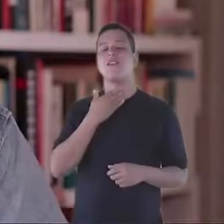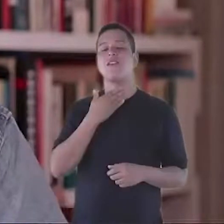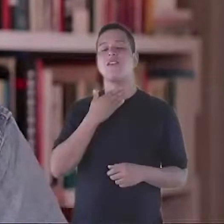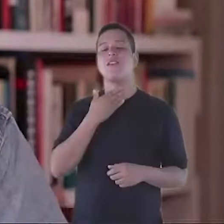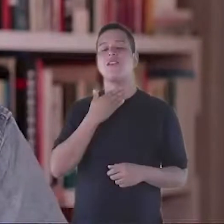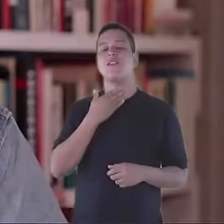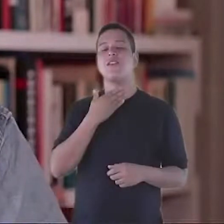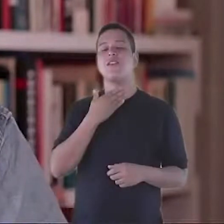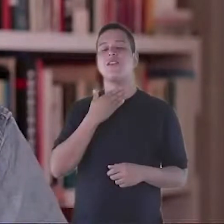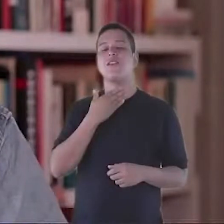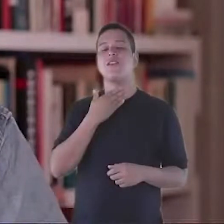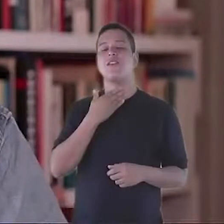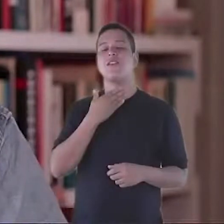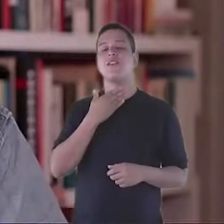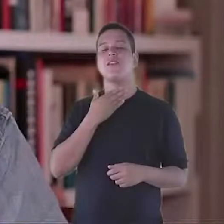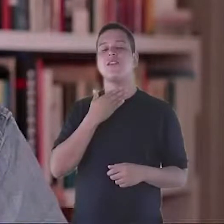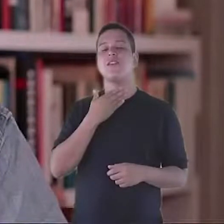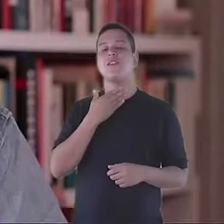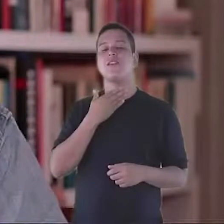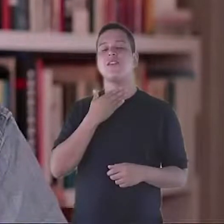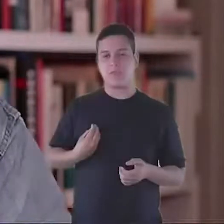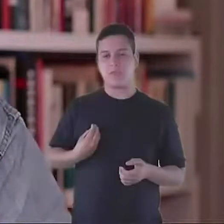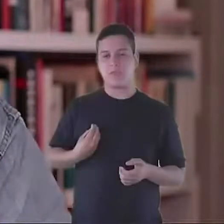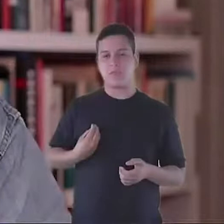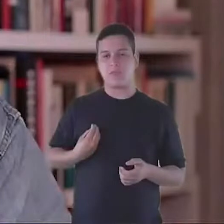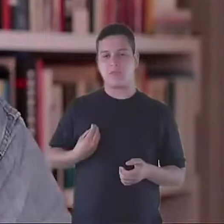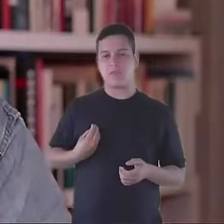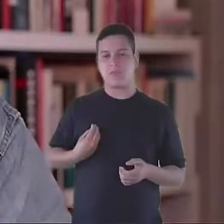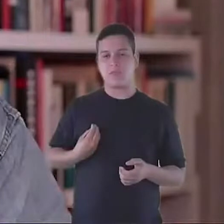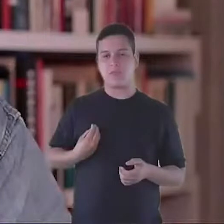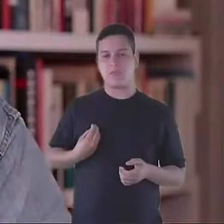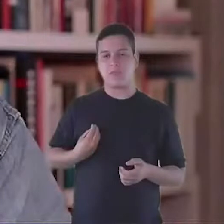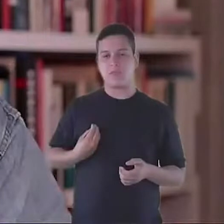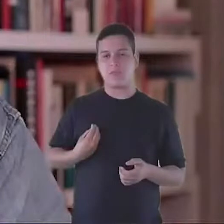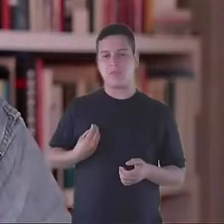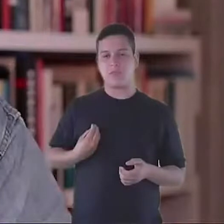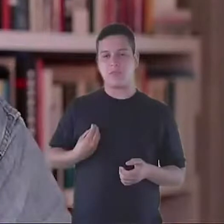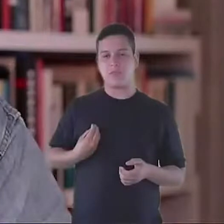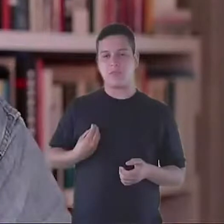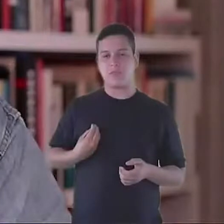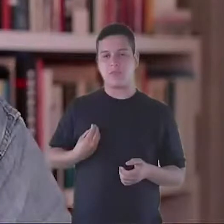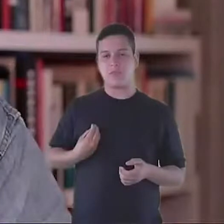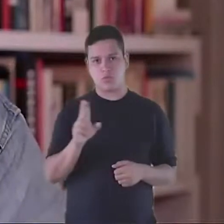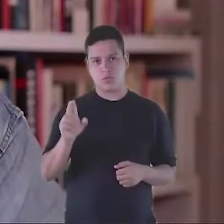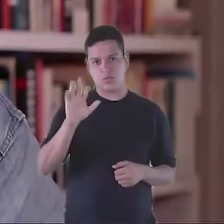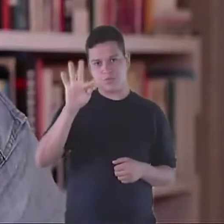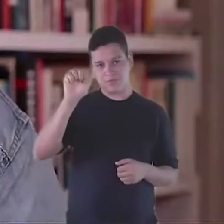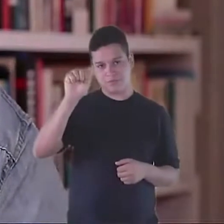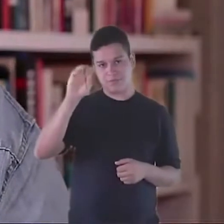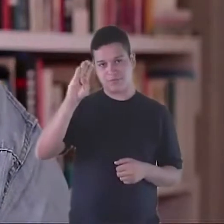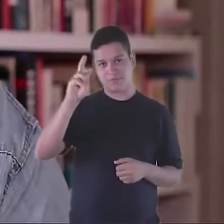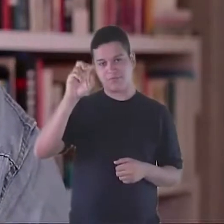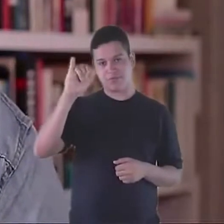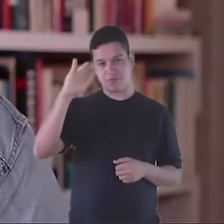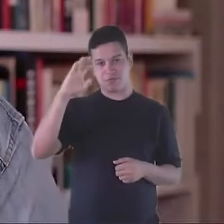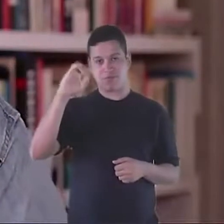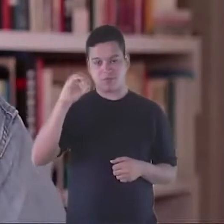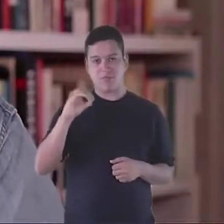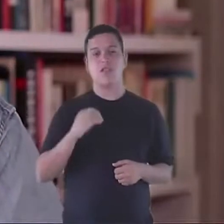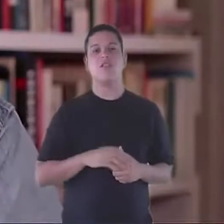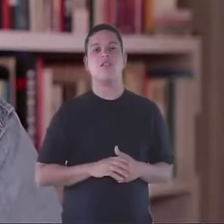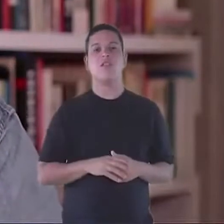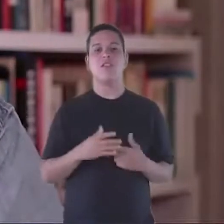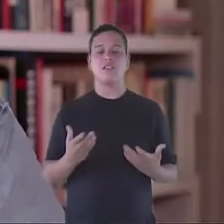Fabrício Carpinejar, que já é um pé de casa, digamos assim, Fabrício é de casa, pode entrar, que nem o poema de Manuel